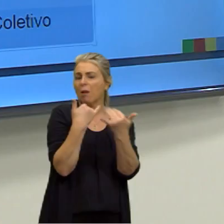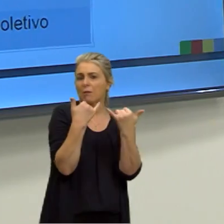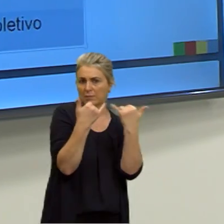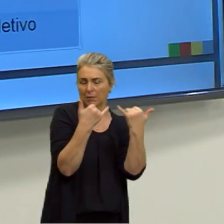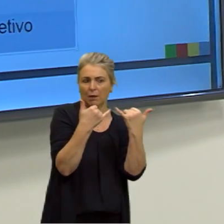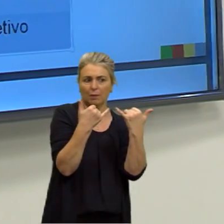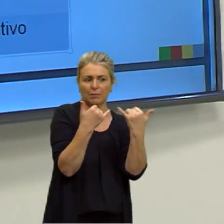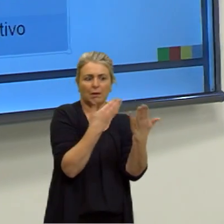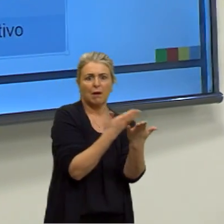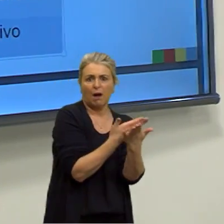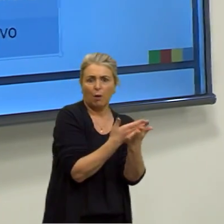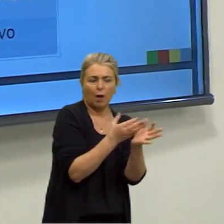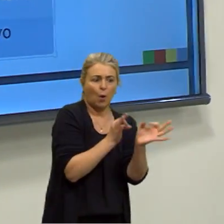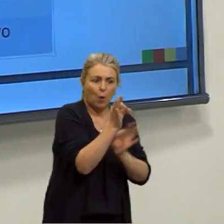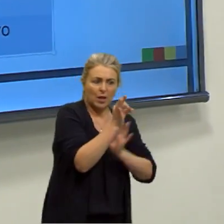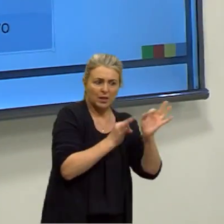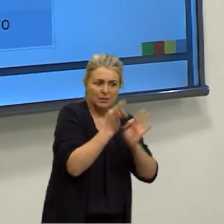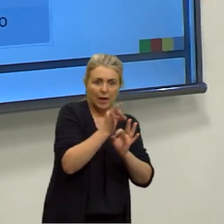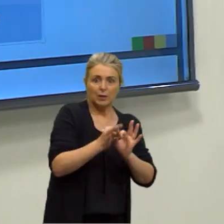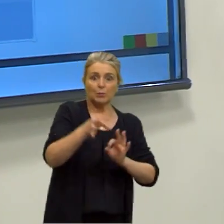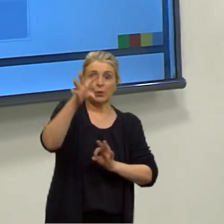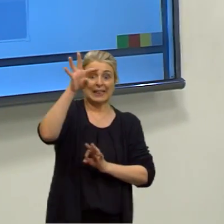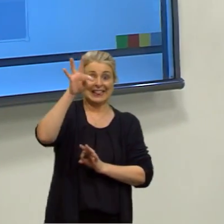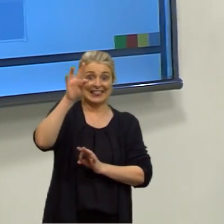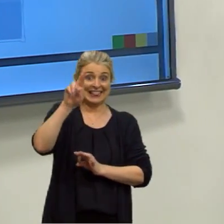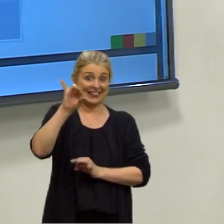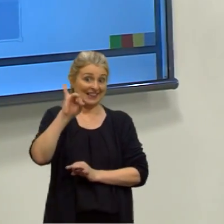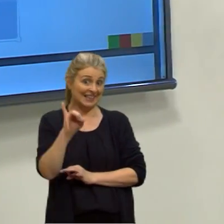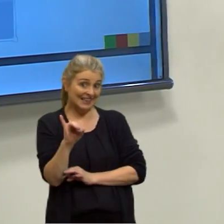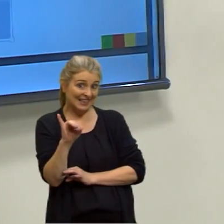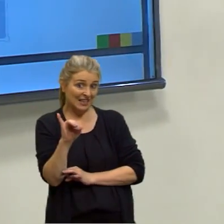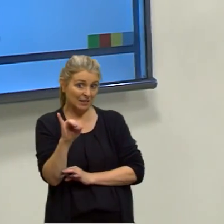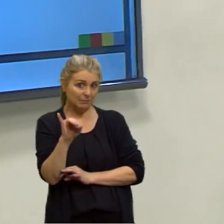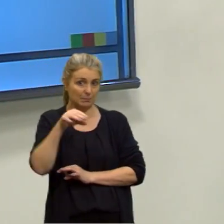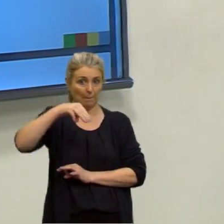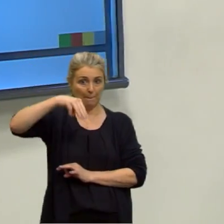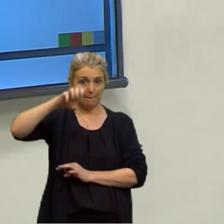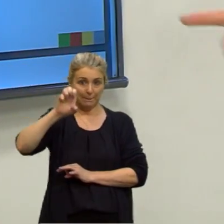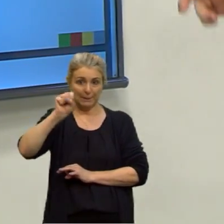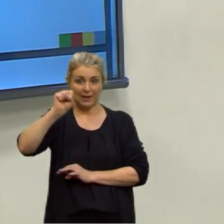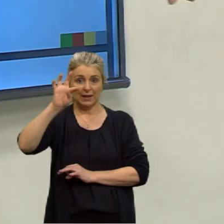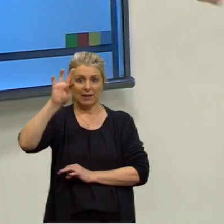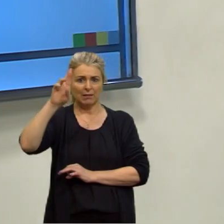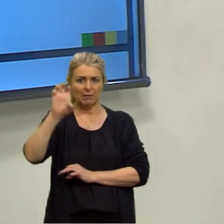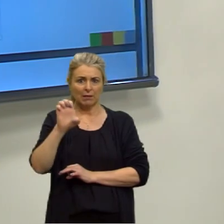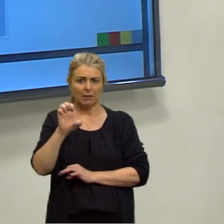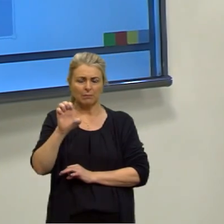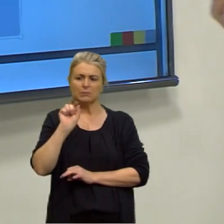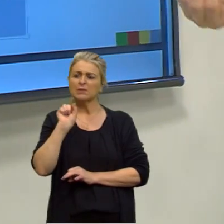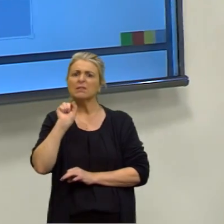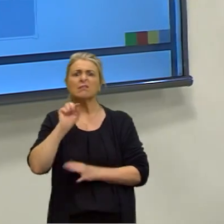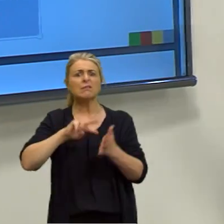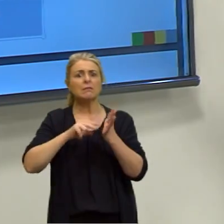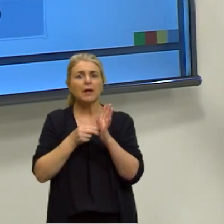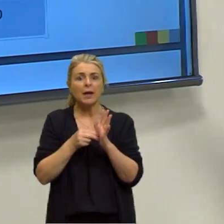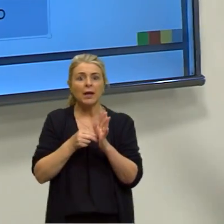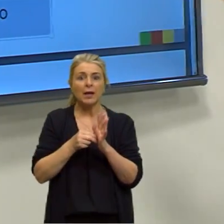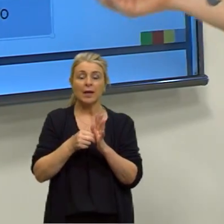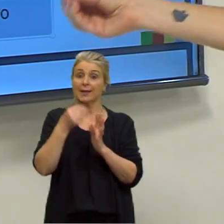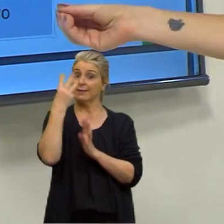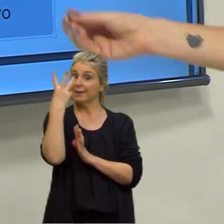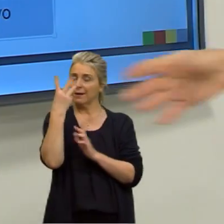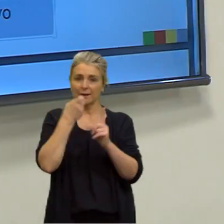tenho aula organizada por trimestre trimestre são três meses a palavra trimestre é um